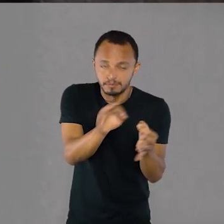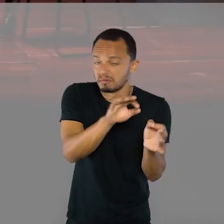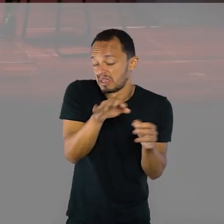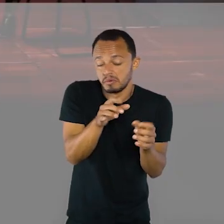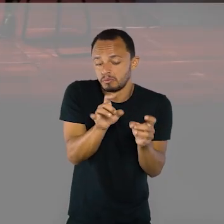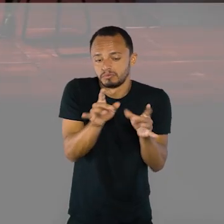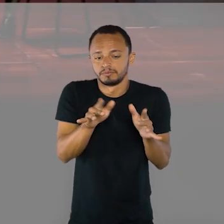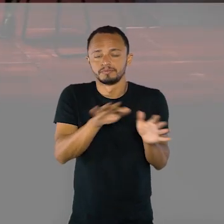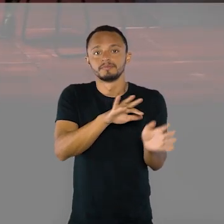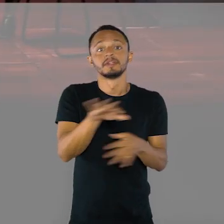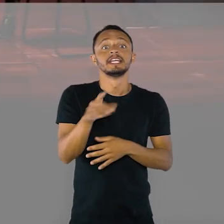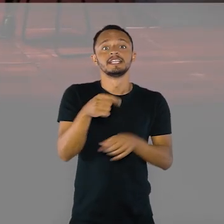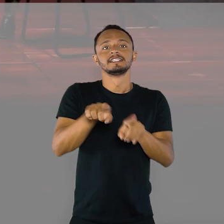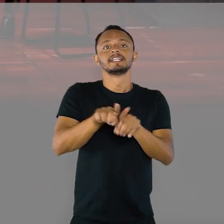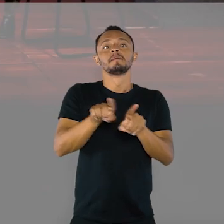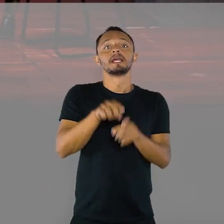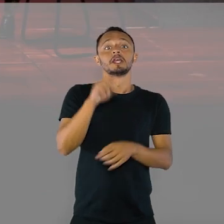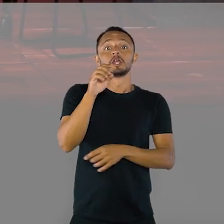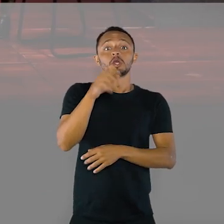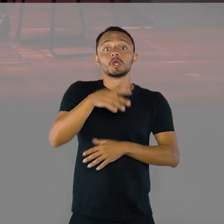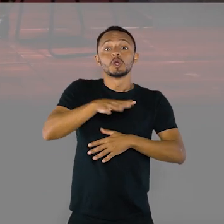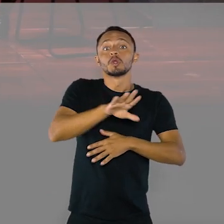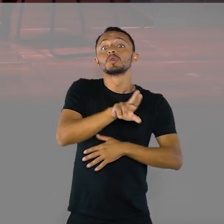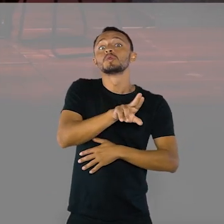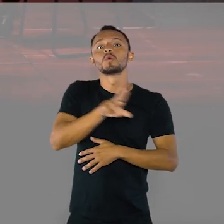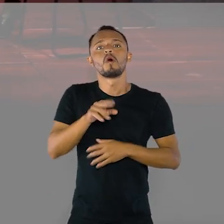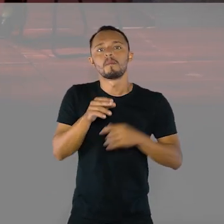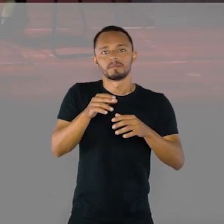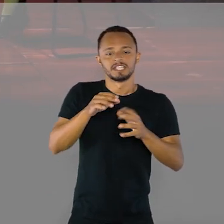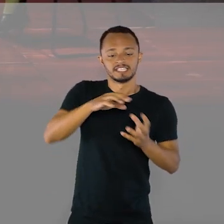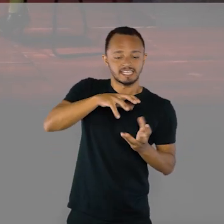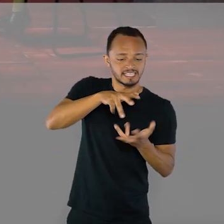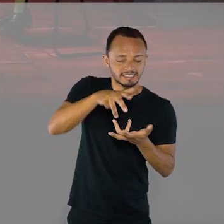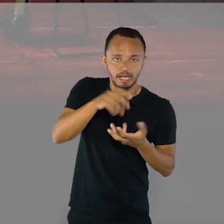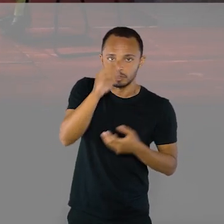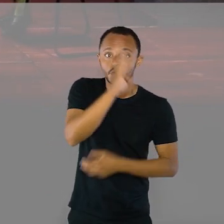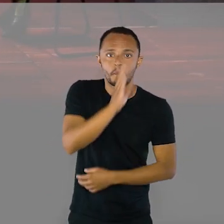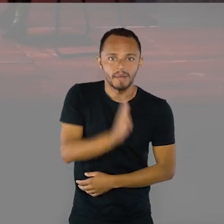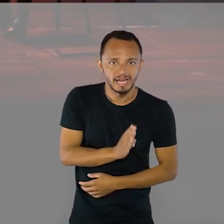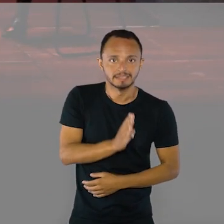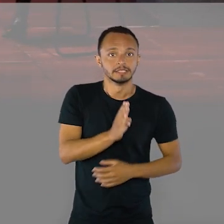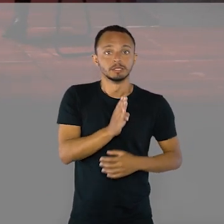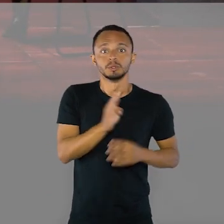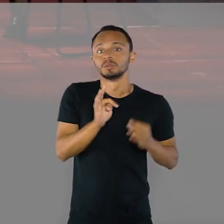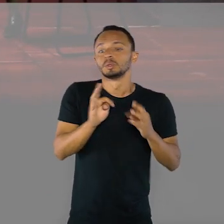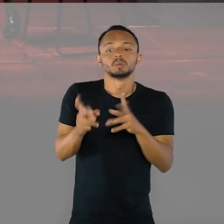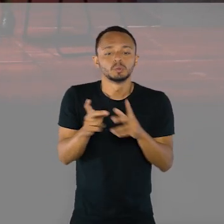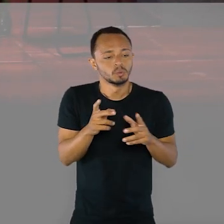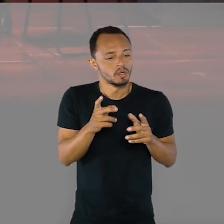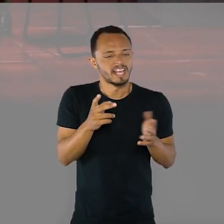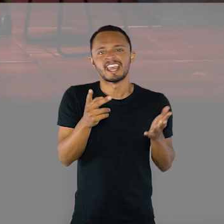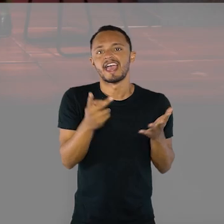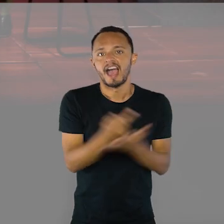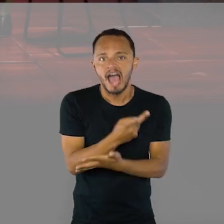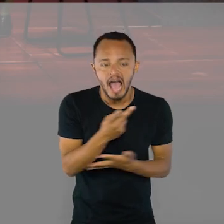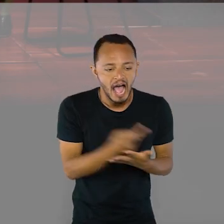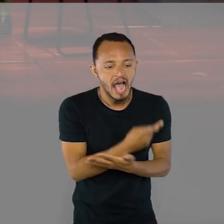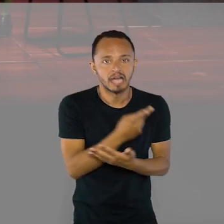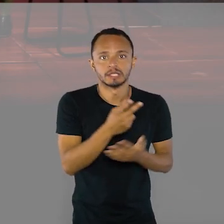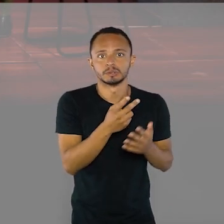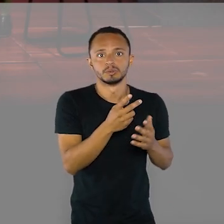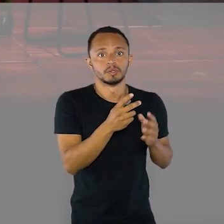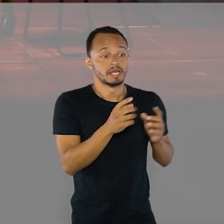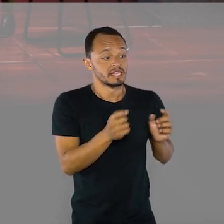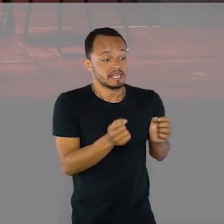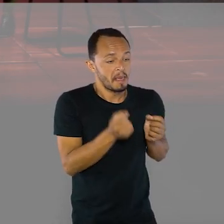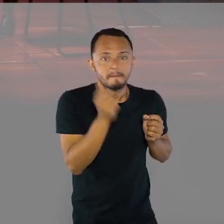eu sacrifico a natureza. Ou seja, tudo aquilo que dizem que está errado, que é plágio, o próprio Pedro Américo trata de